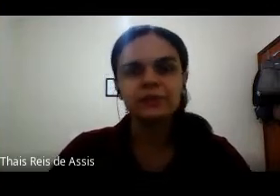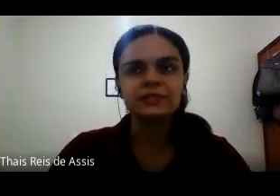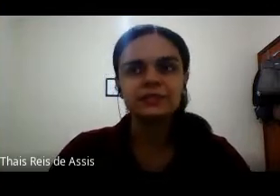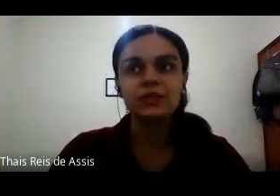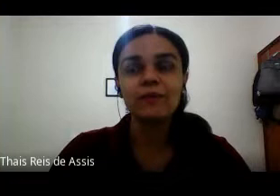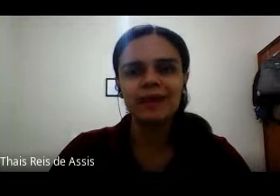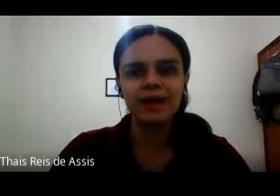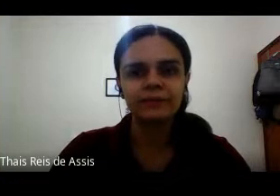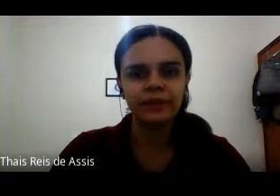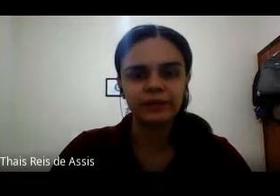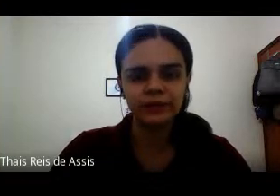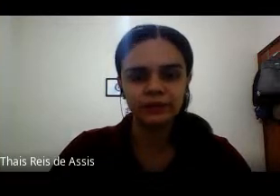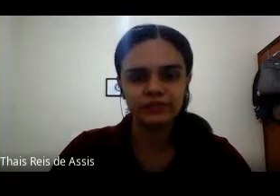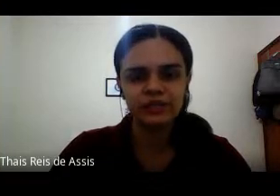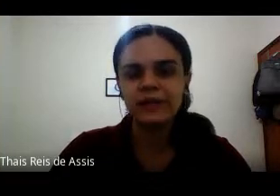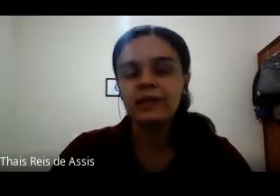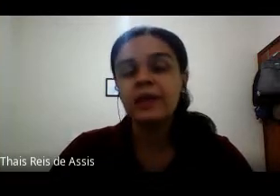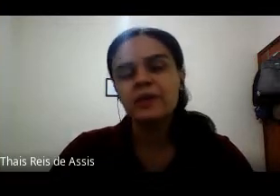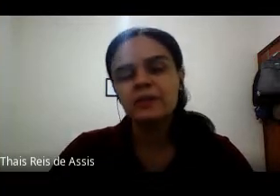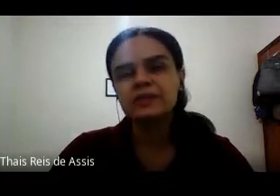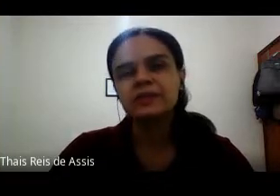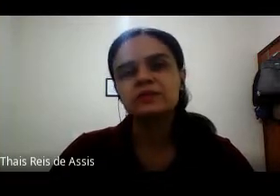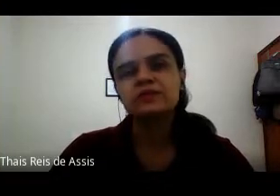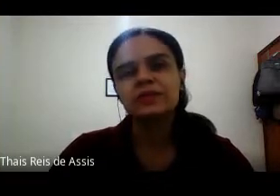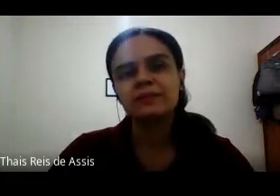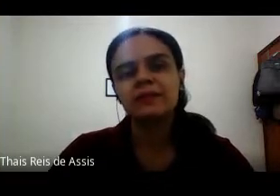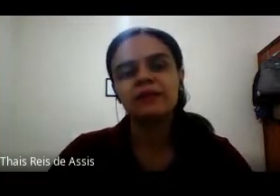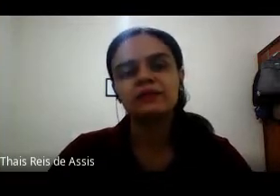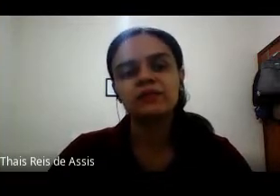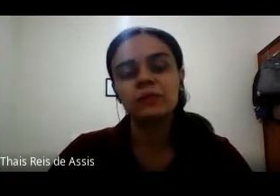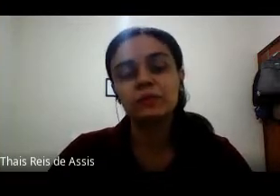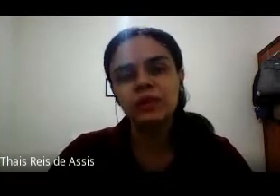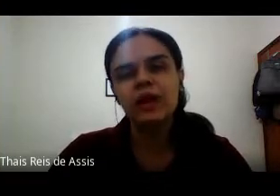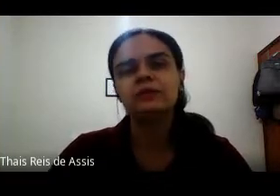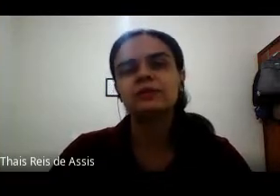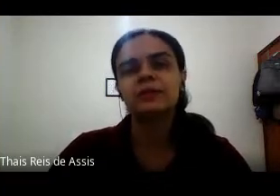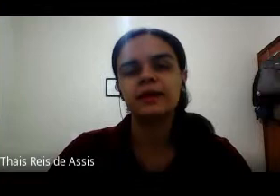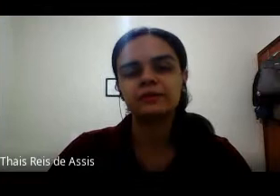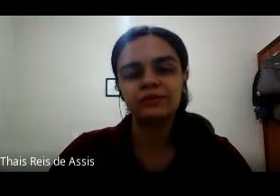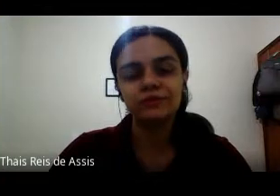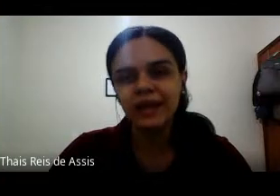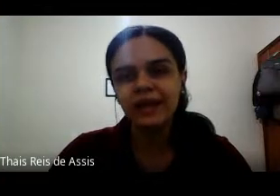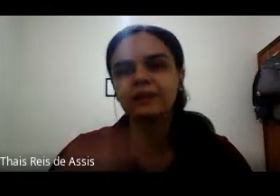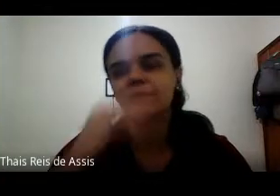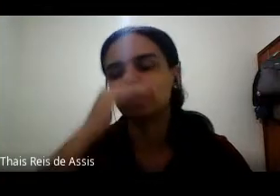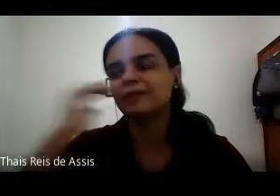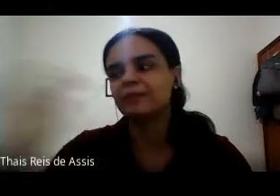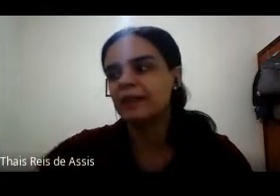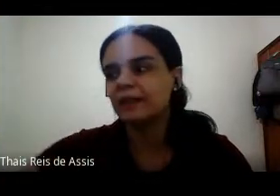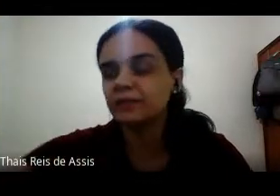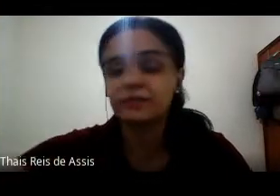que eu consiga dominar a tecnologia, eu preciso de um determinado nível cultural, um determinado nível técnico,